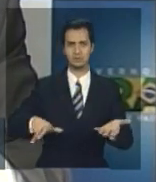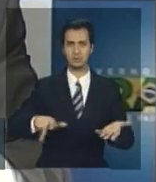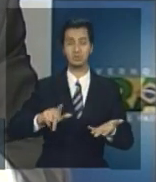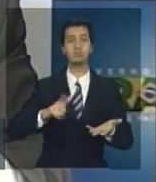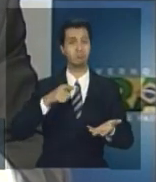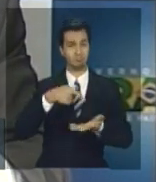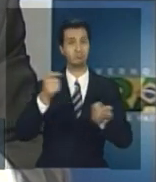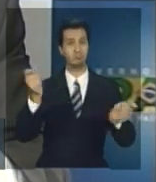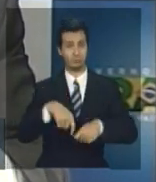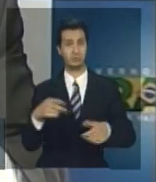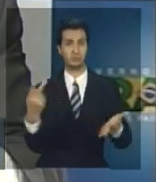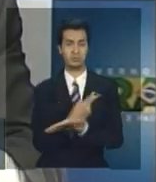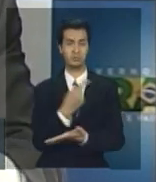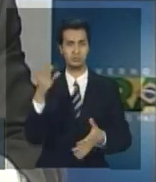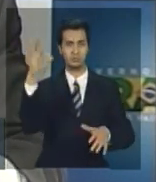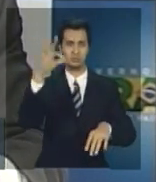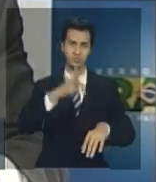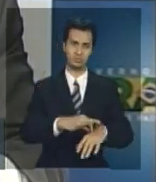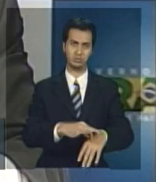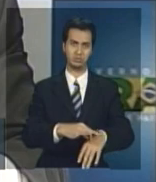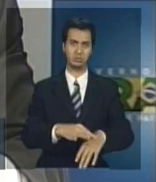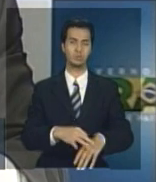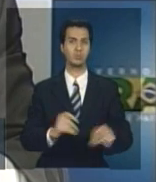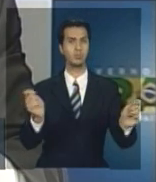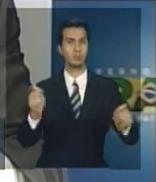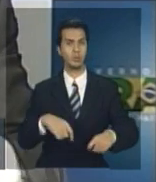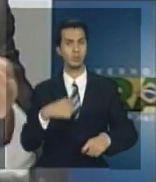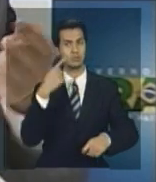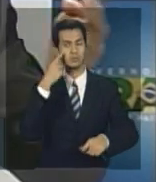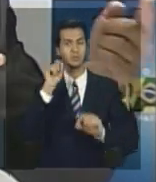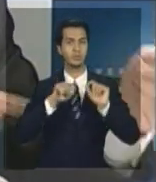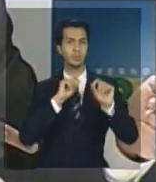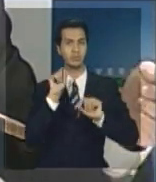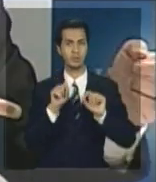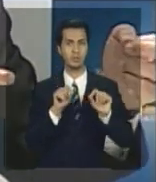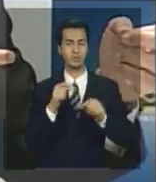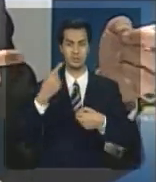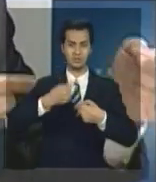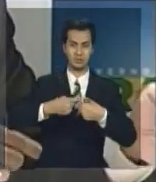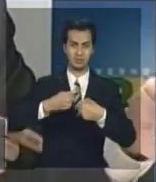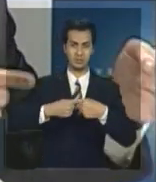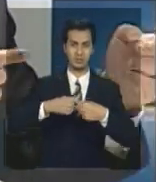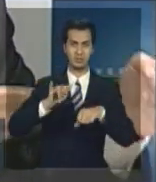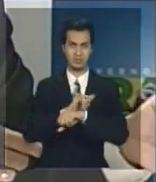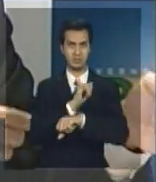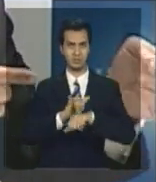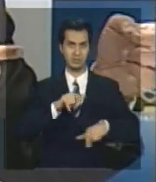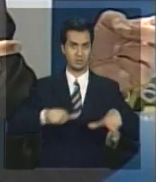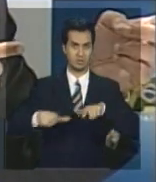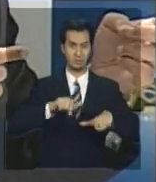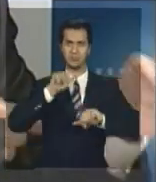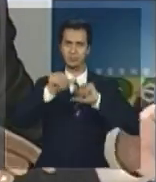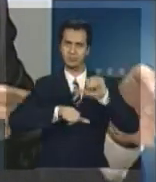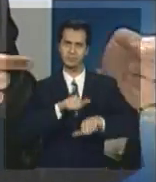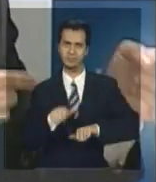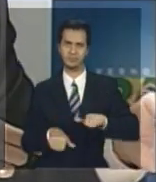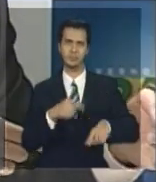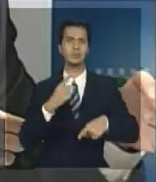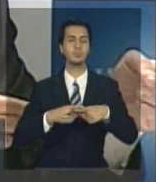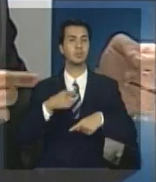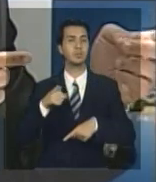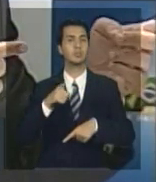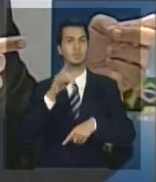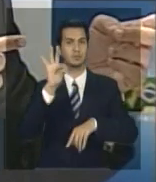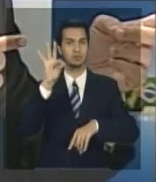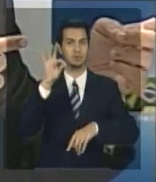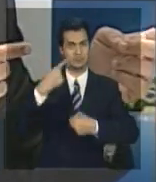só rever a estratégia no município, porque o município conseguiu reduzir a concentração de foco de